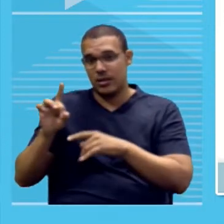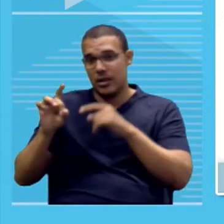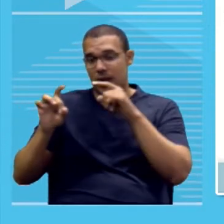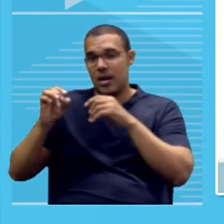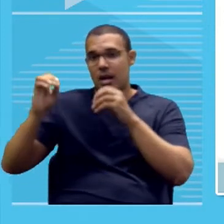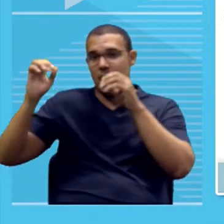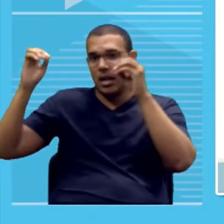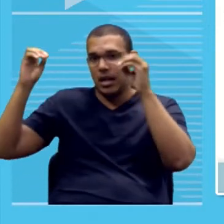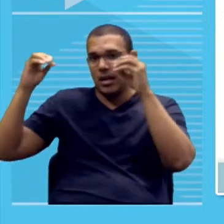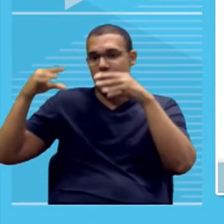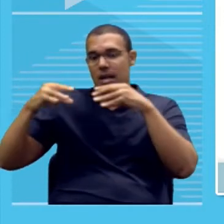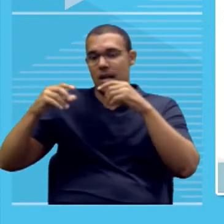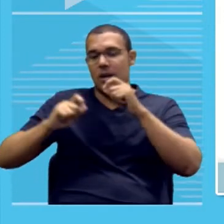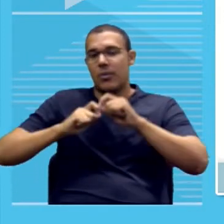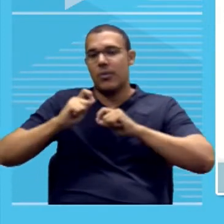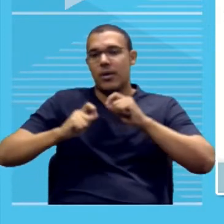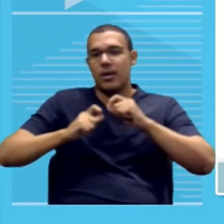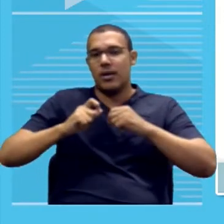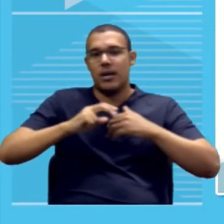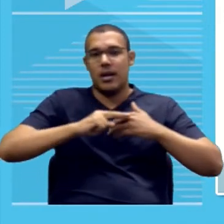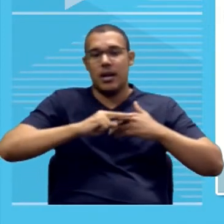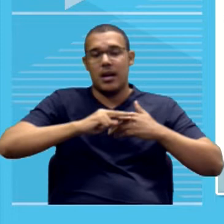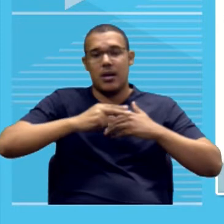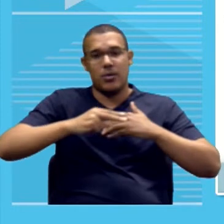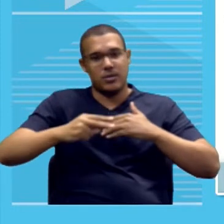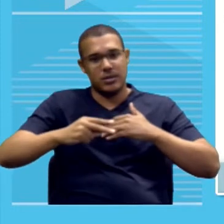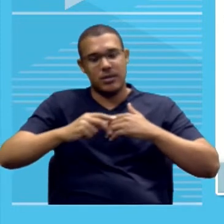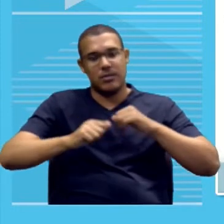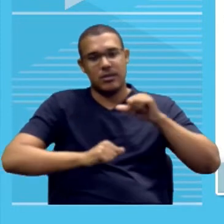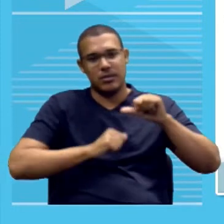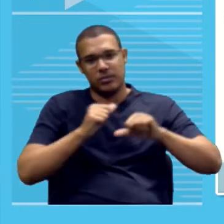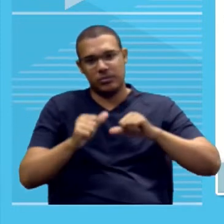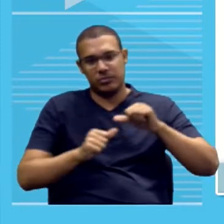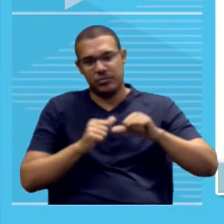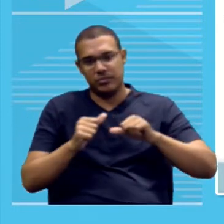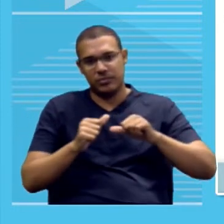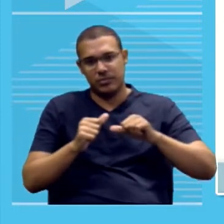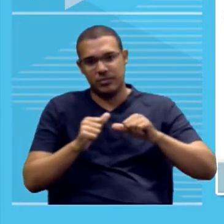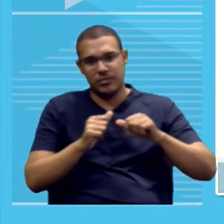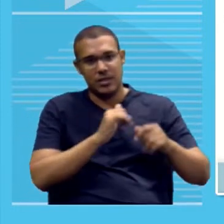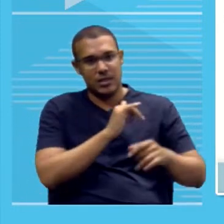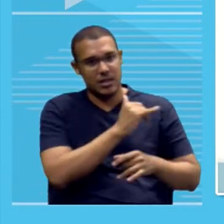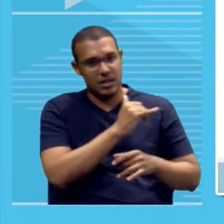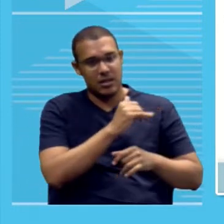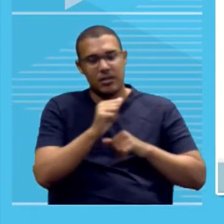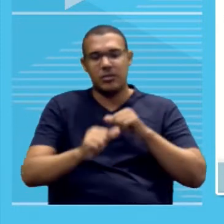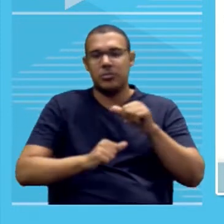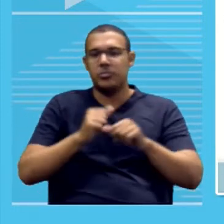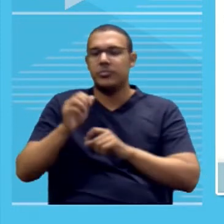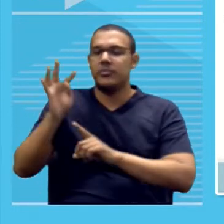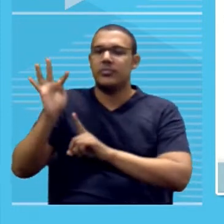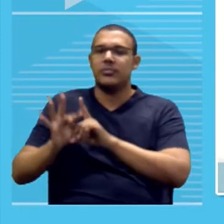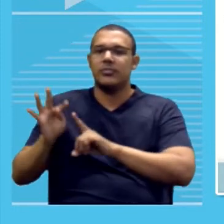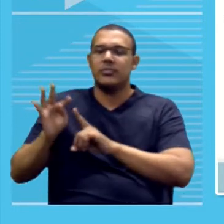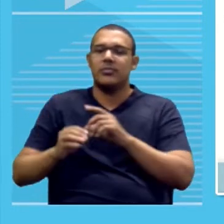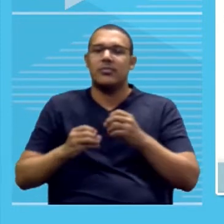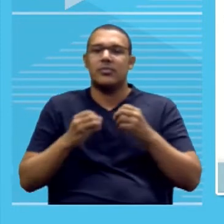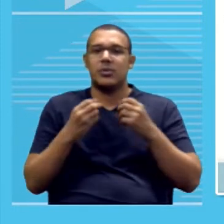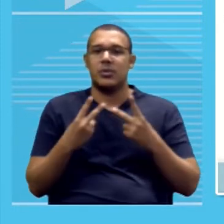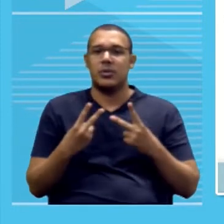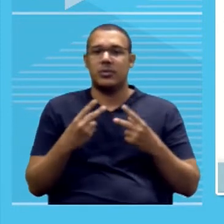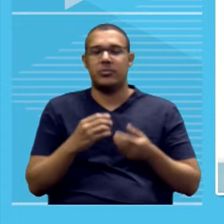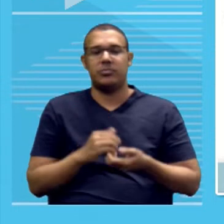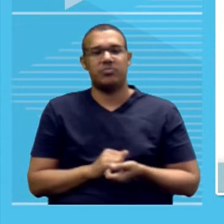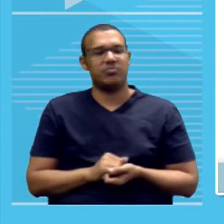uma consequência dessa transformação de energia elétrica em energia térmica. Bacana?